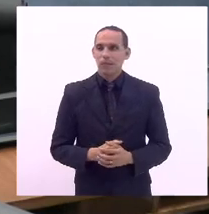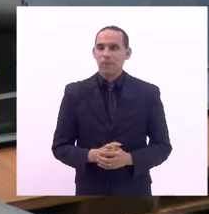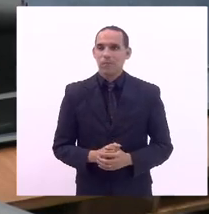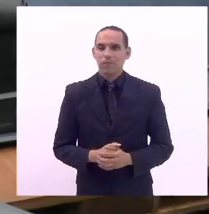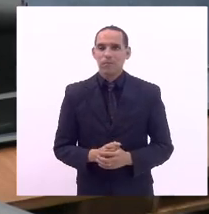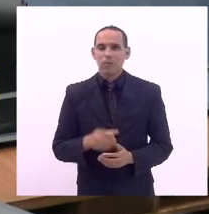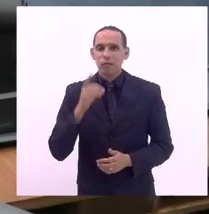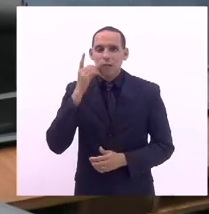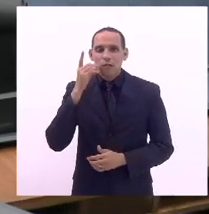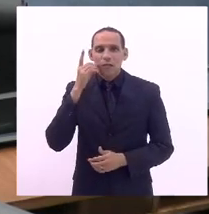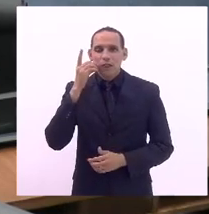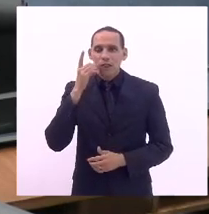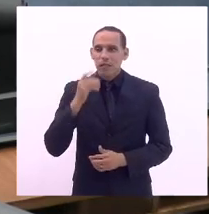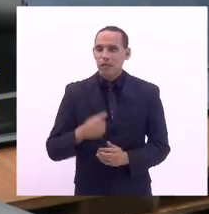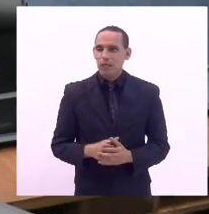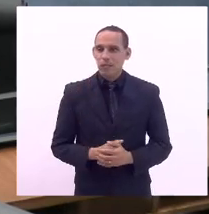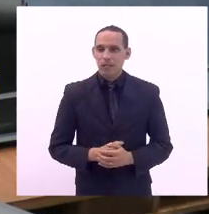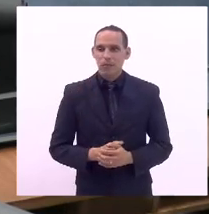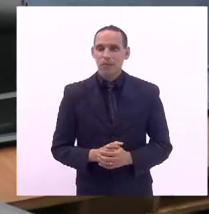deputado